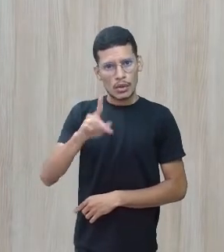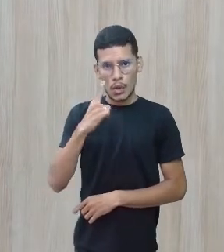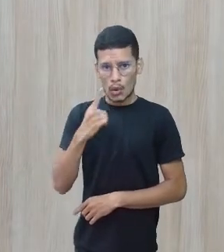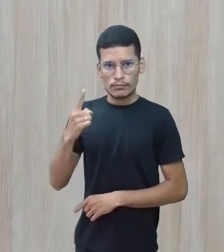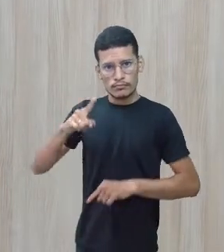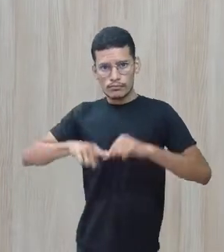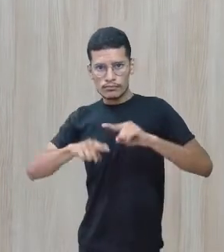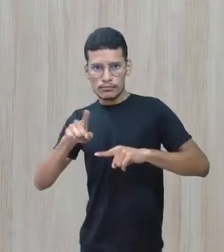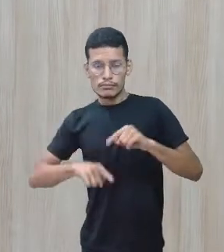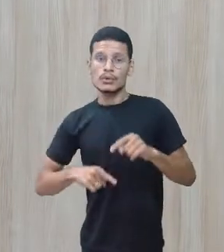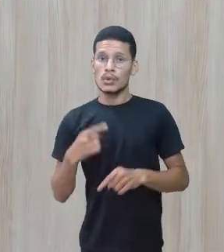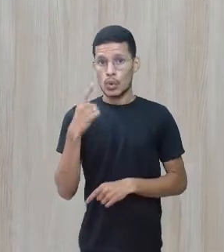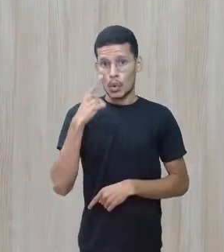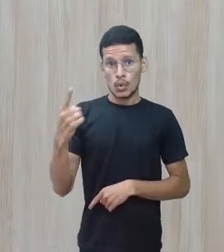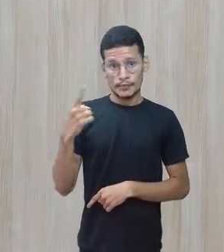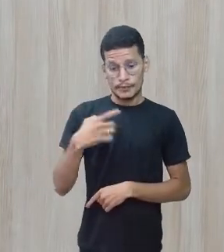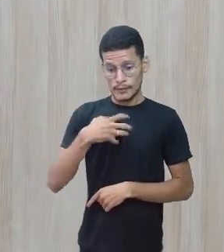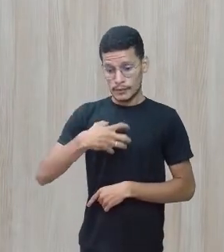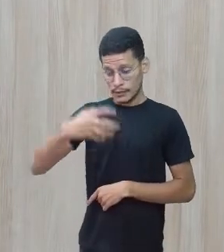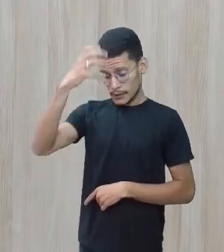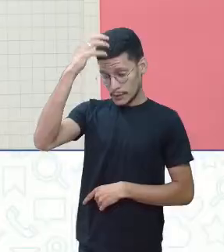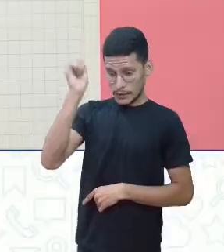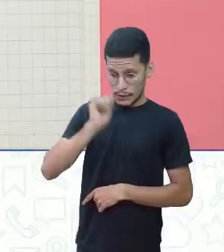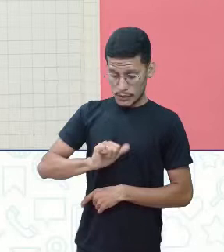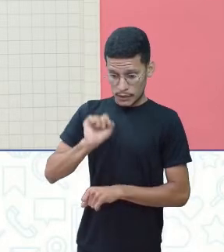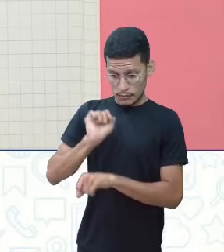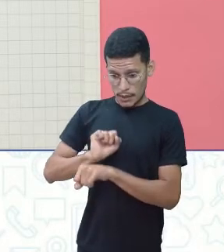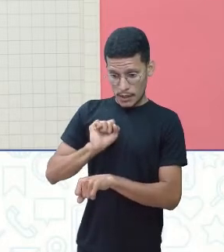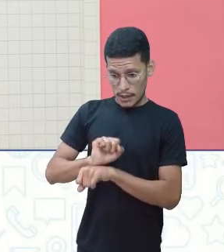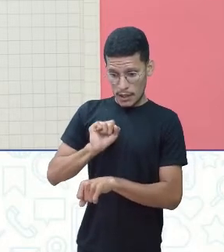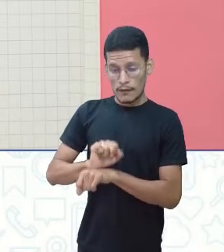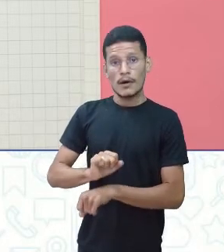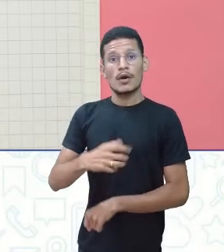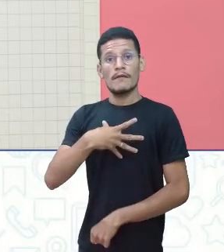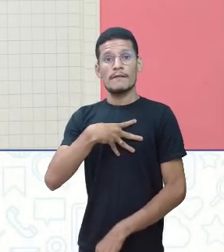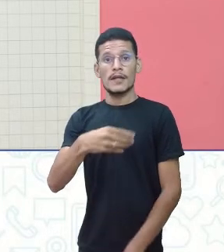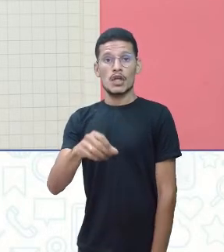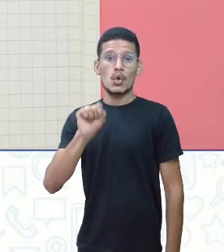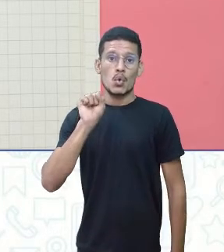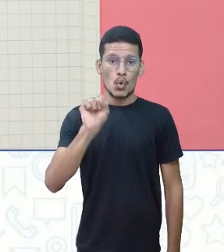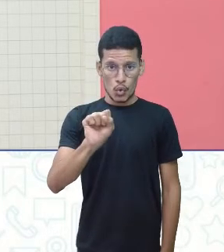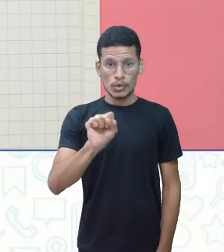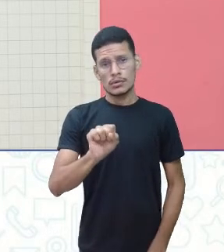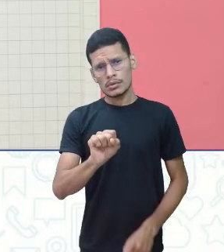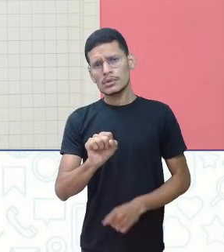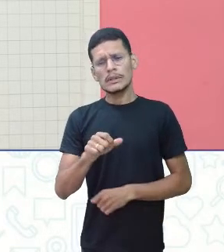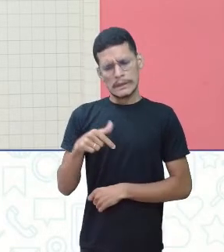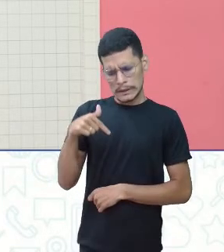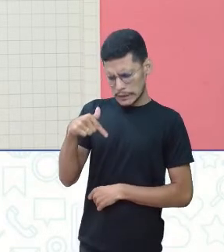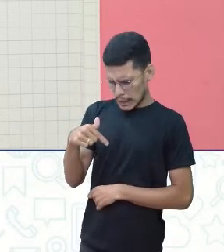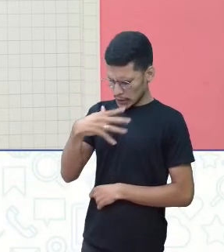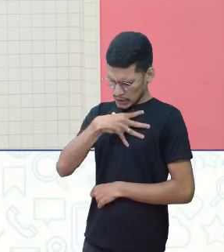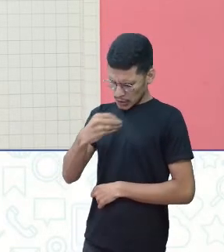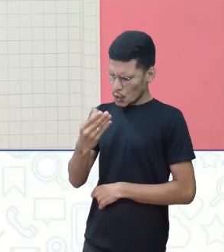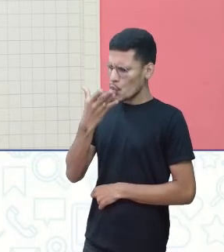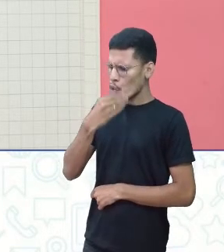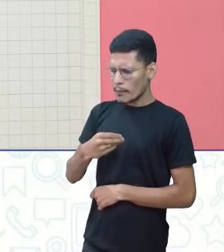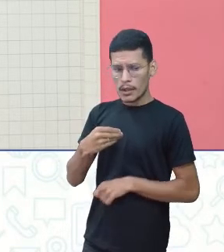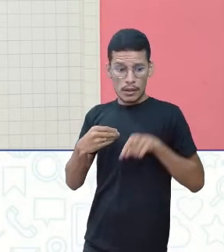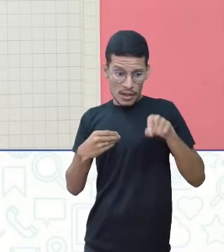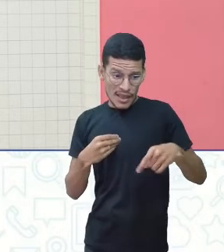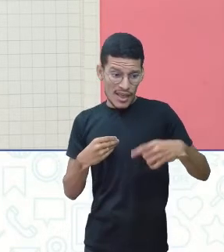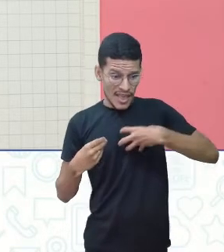Ó. A rainha esperava seu 8º filho. Depois de 7 filhos homens, o rei